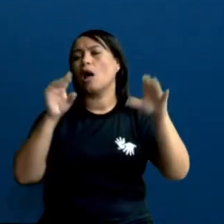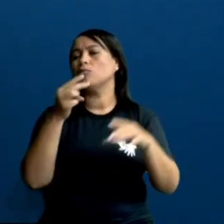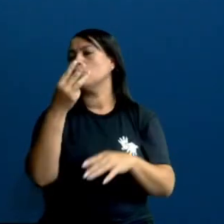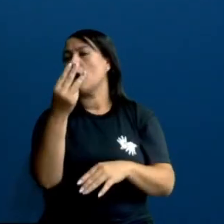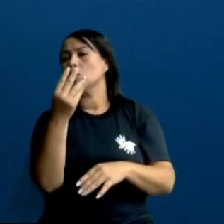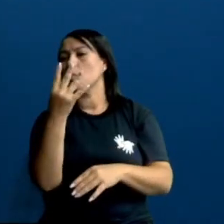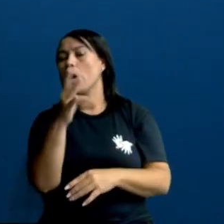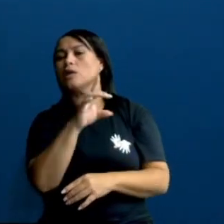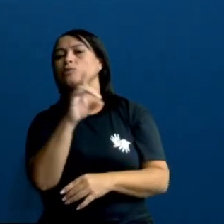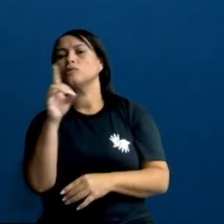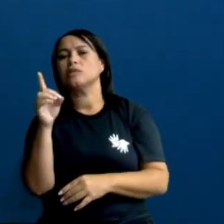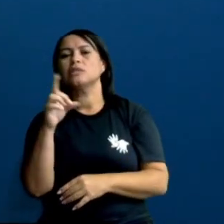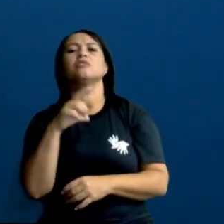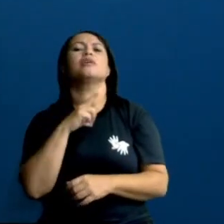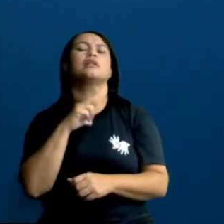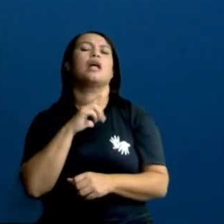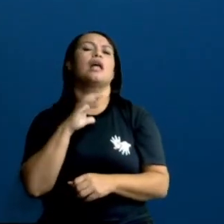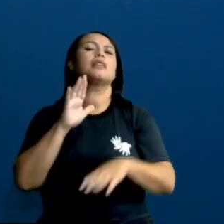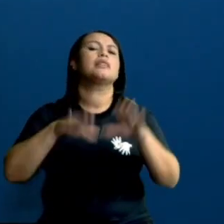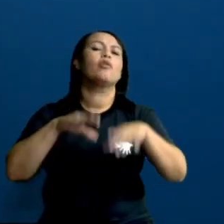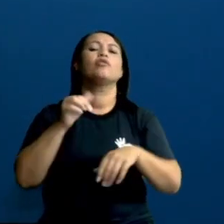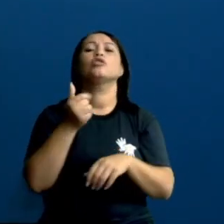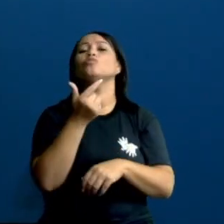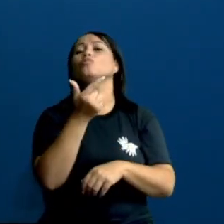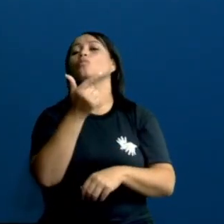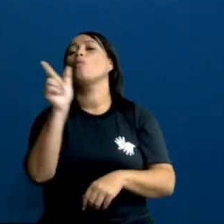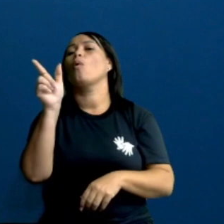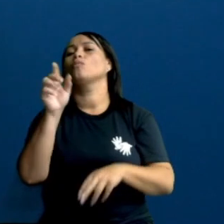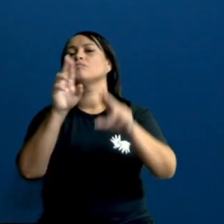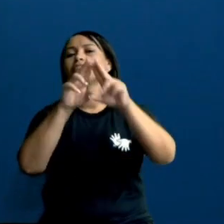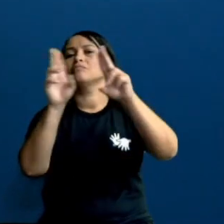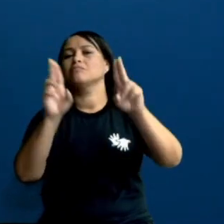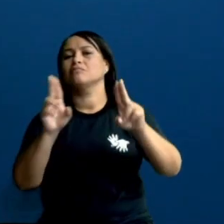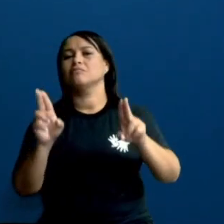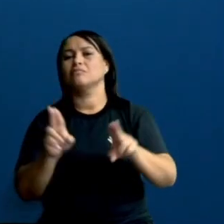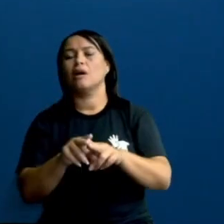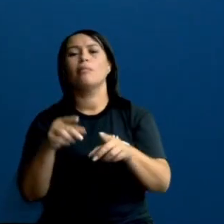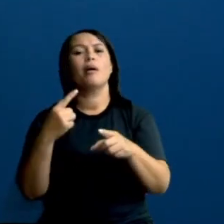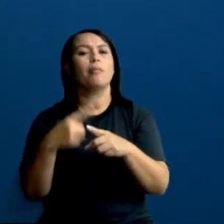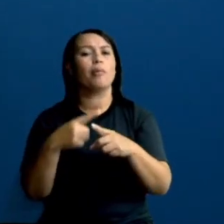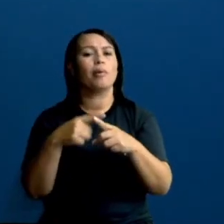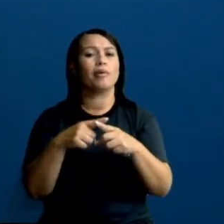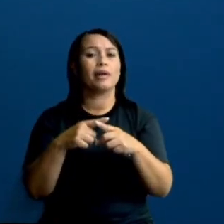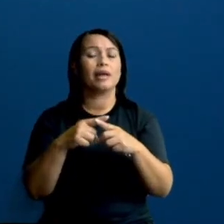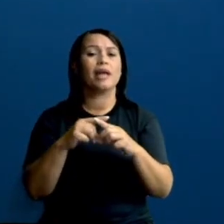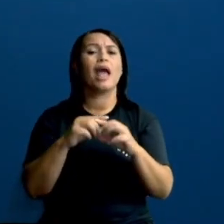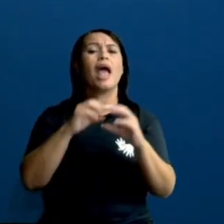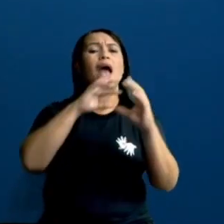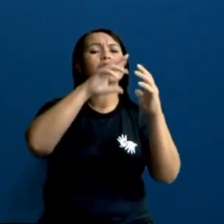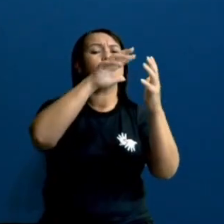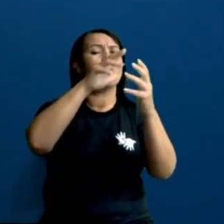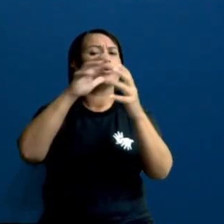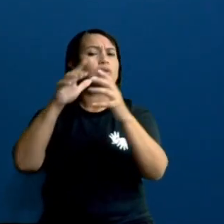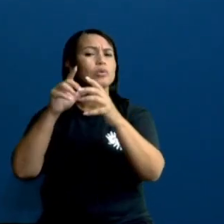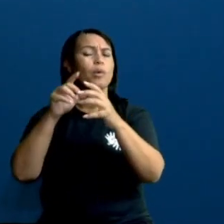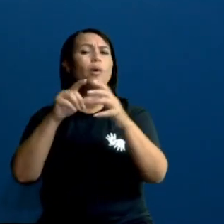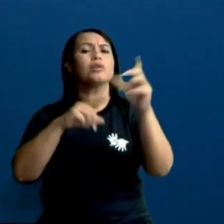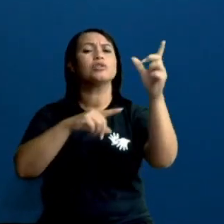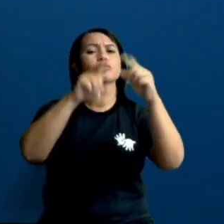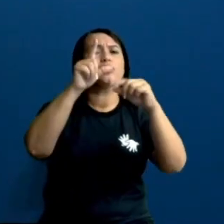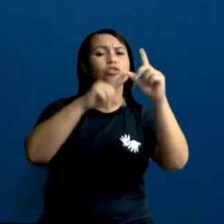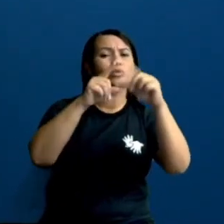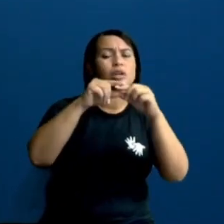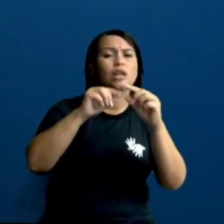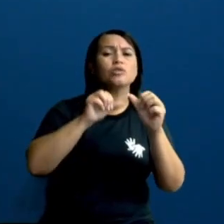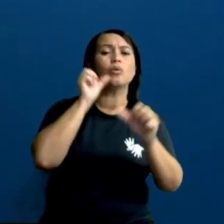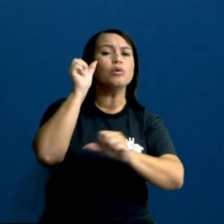vai ser talvez um outro mapa celeste, certo? Porque as posições das constelações elas vão